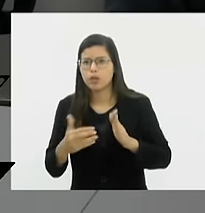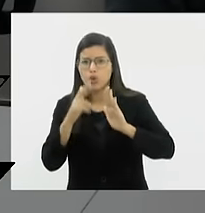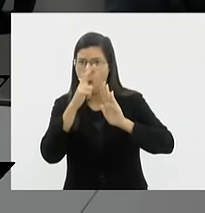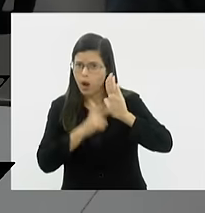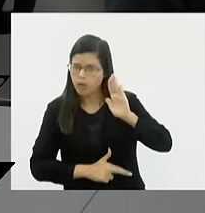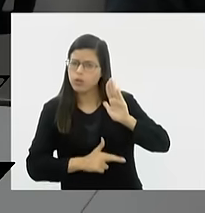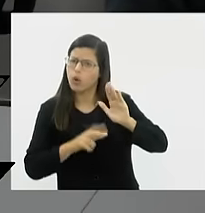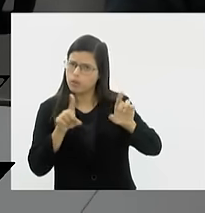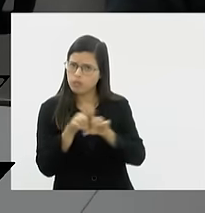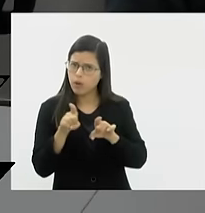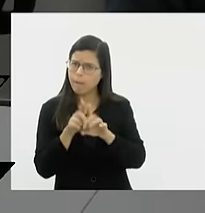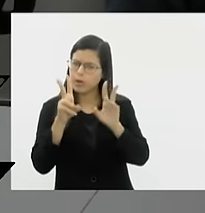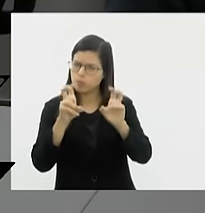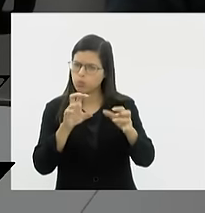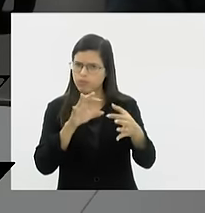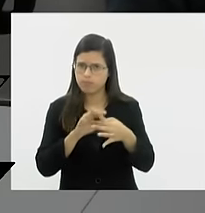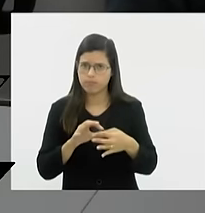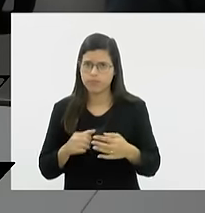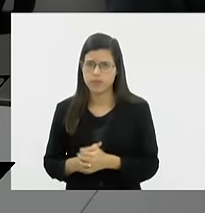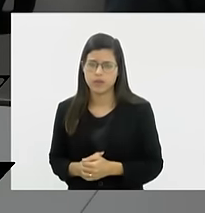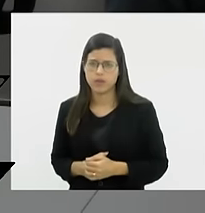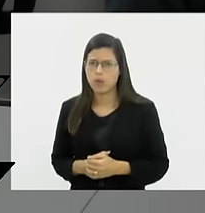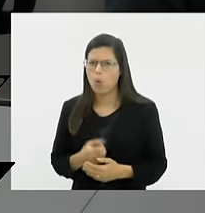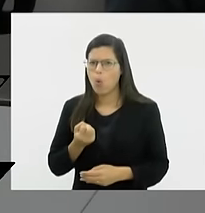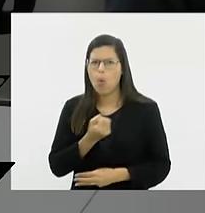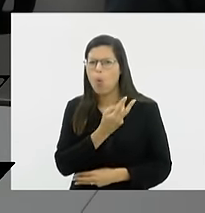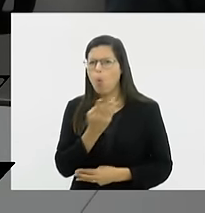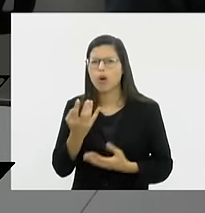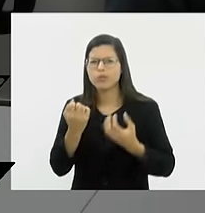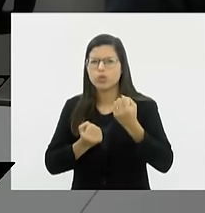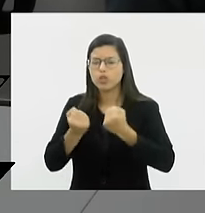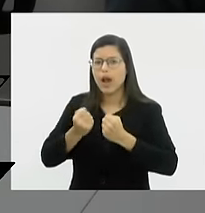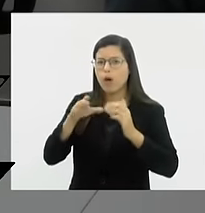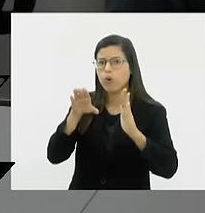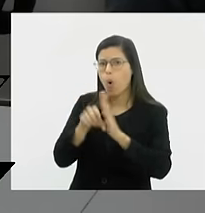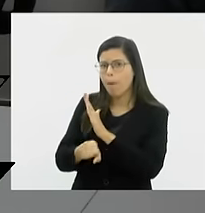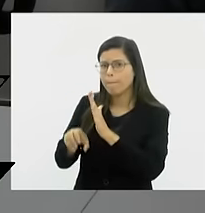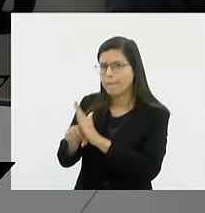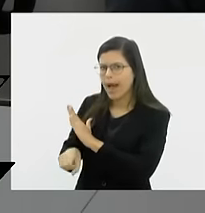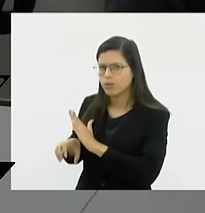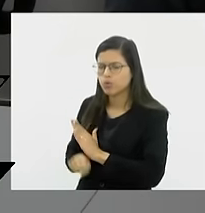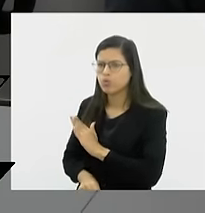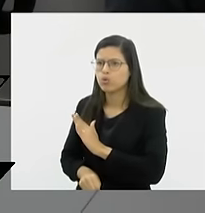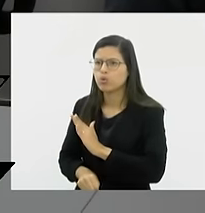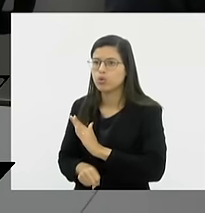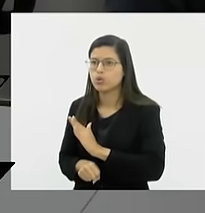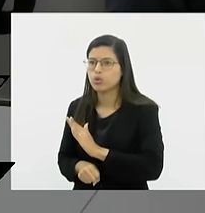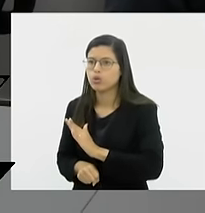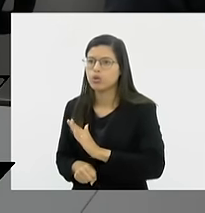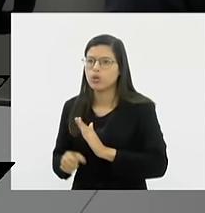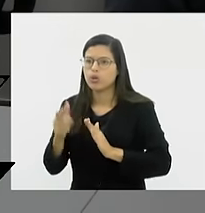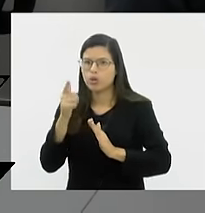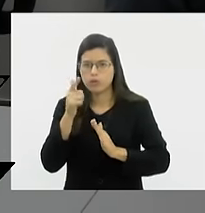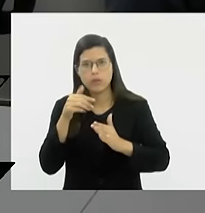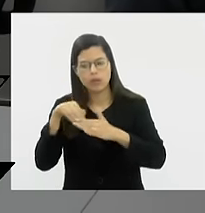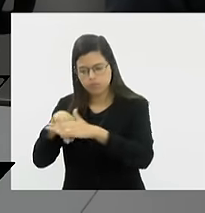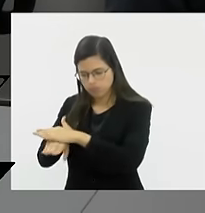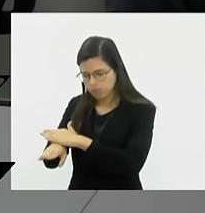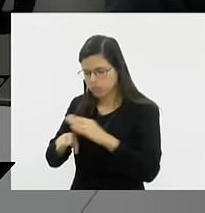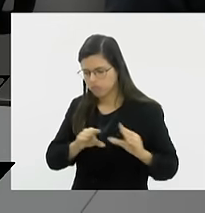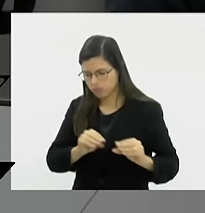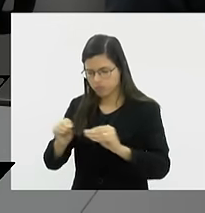também. Se esses quantos carros roubados foram roubados, recuperados e levados para o